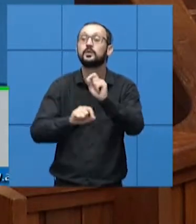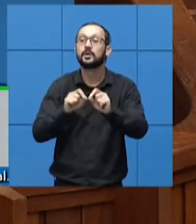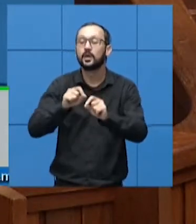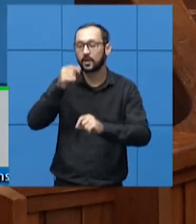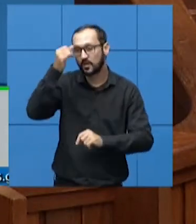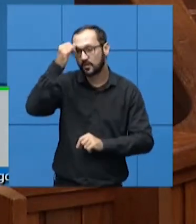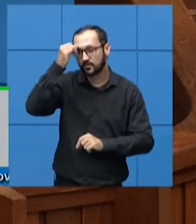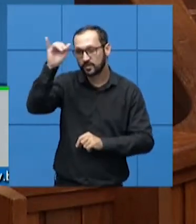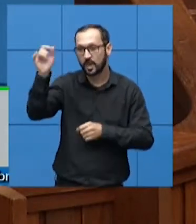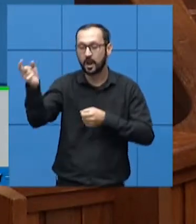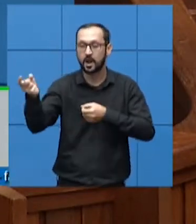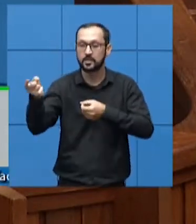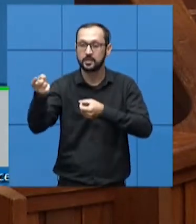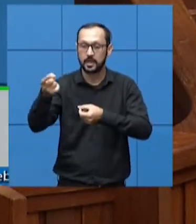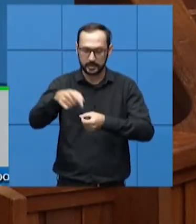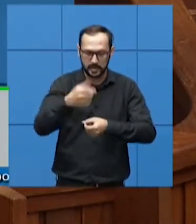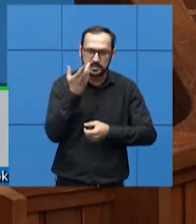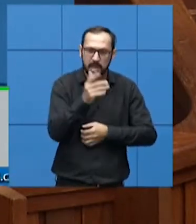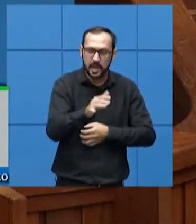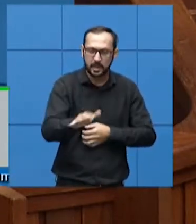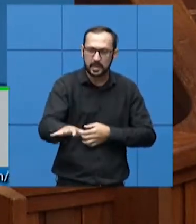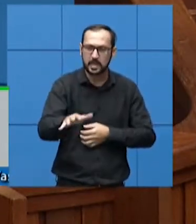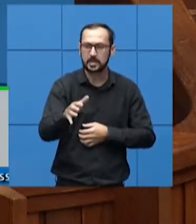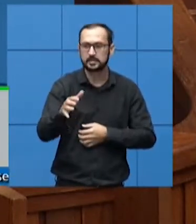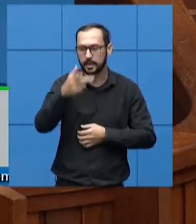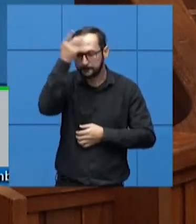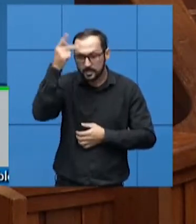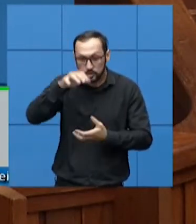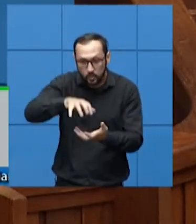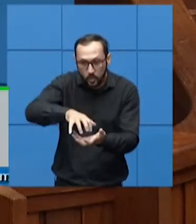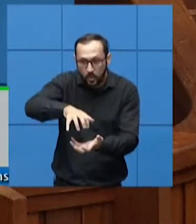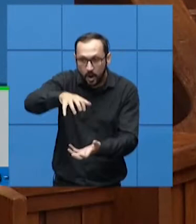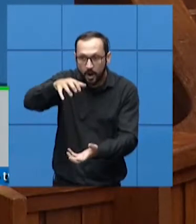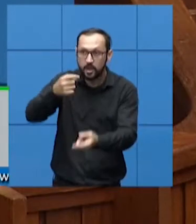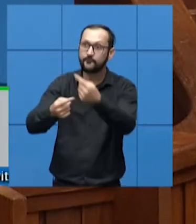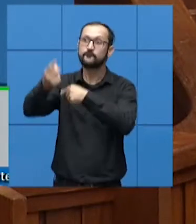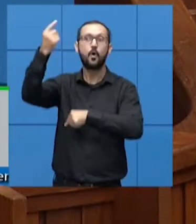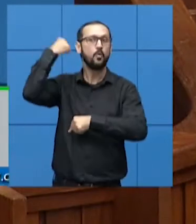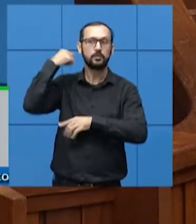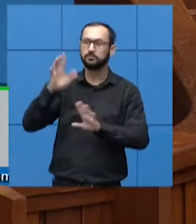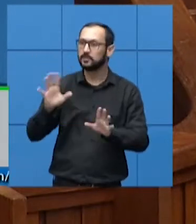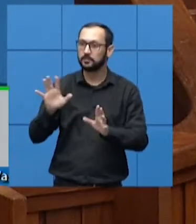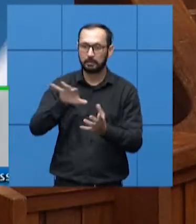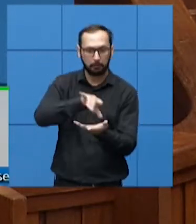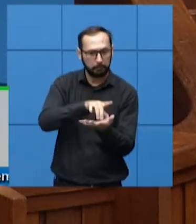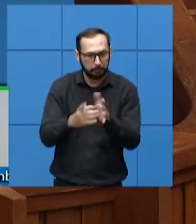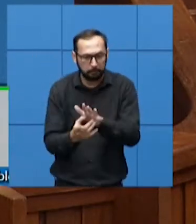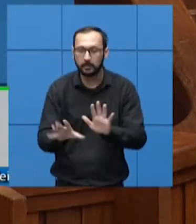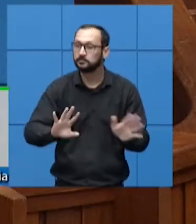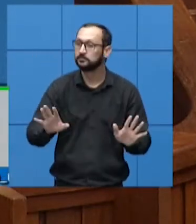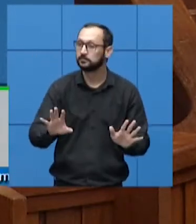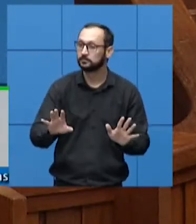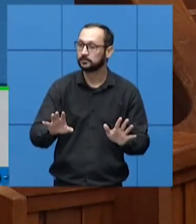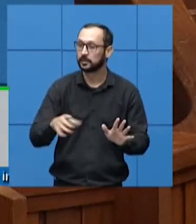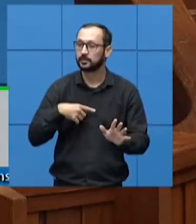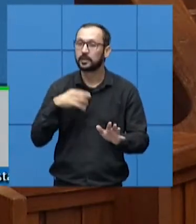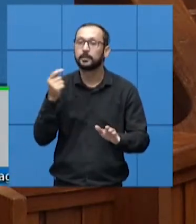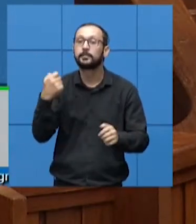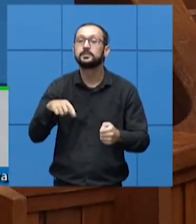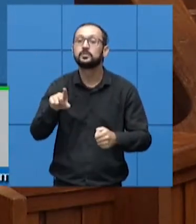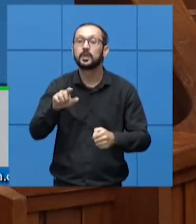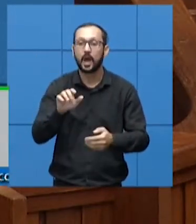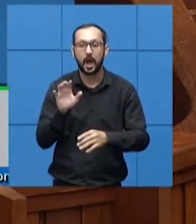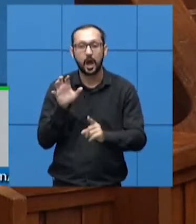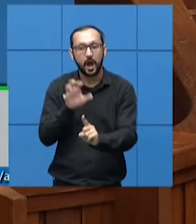evitar o retrocesso na vida das pessoas com deficiência e que o passado de exclusão ele deixe de ser predominante na